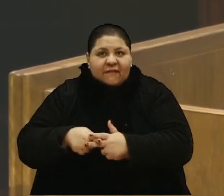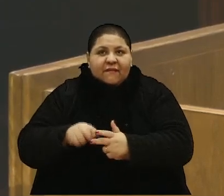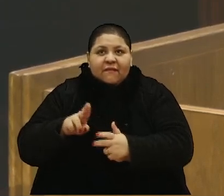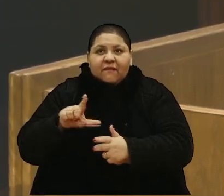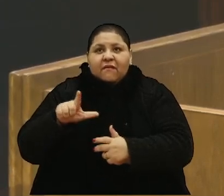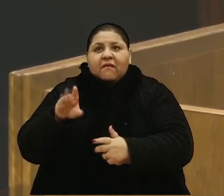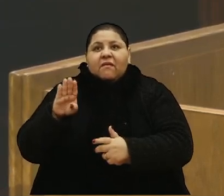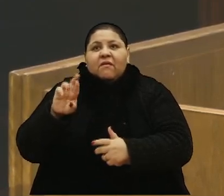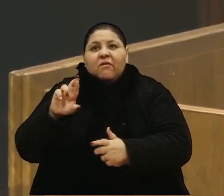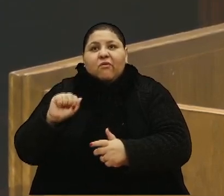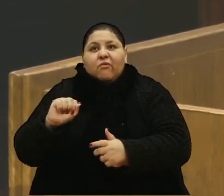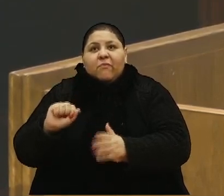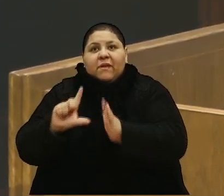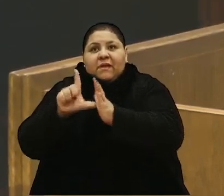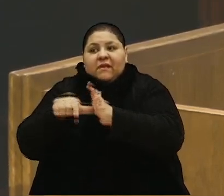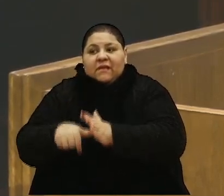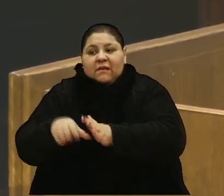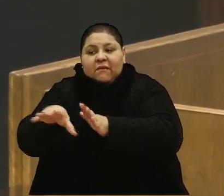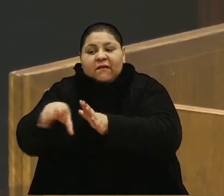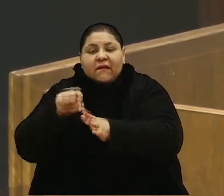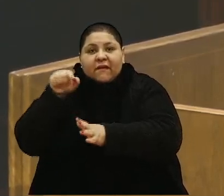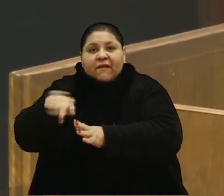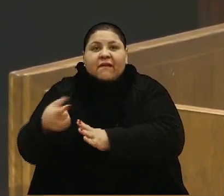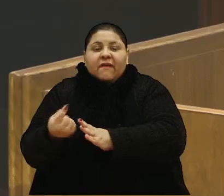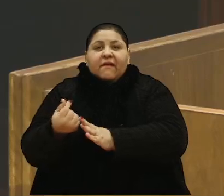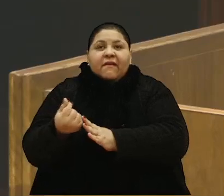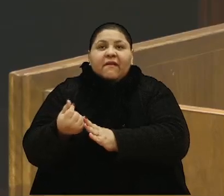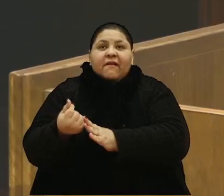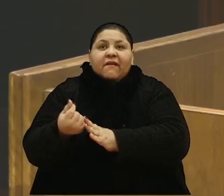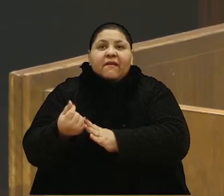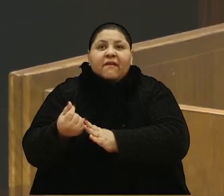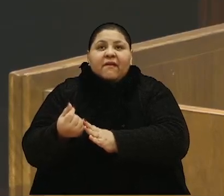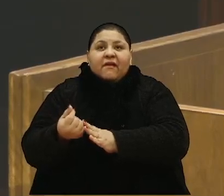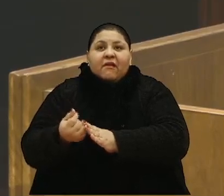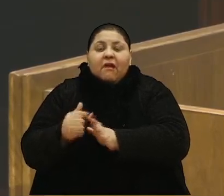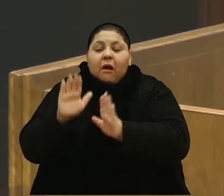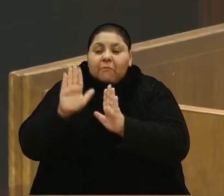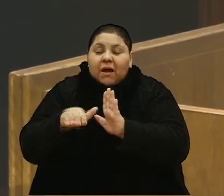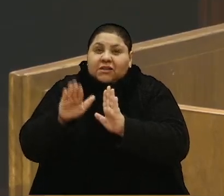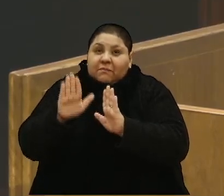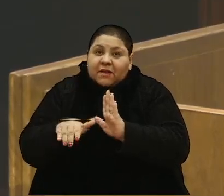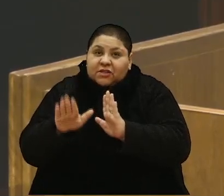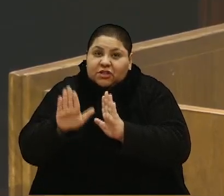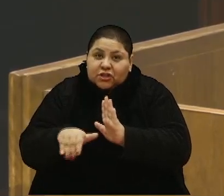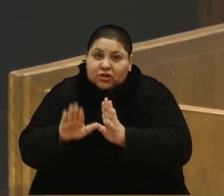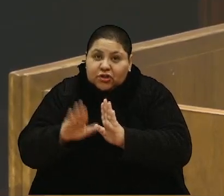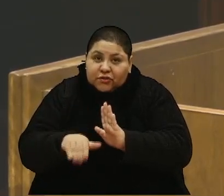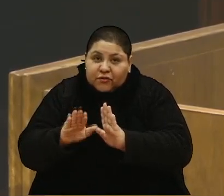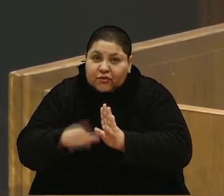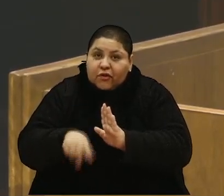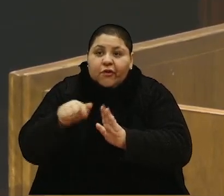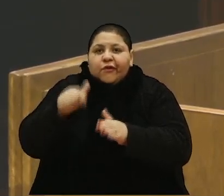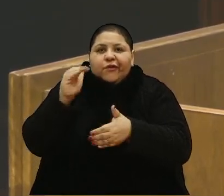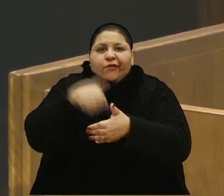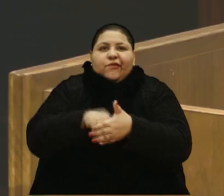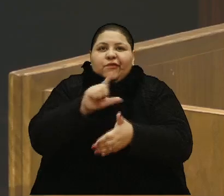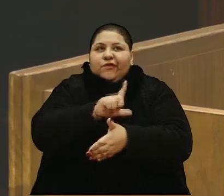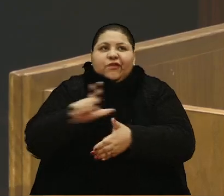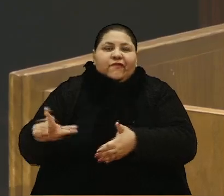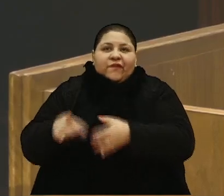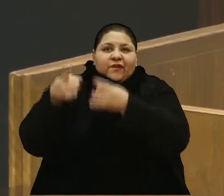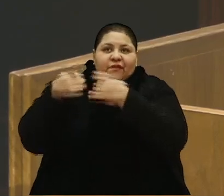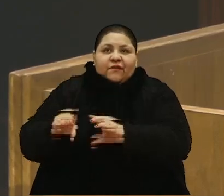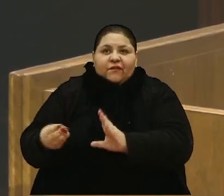quando fosse retirado. E esse valor vai ficar muito, muito abaixo daquilo que foi votado e não vai interferir no